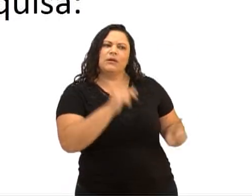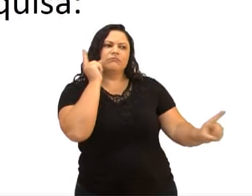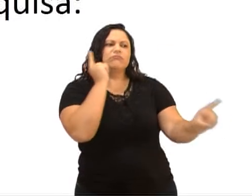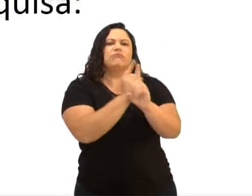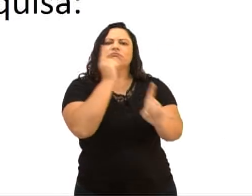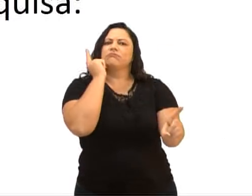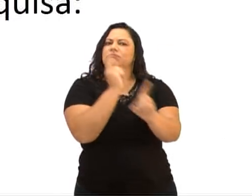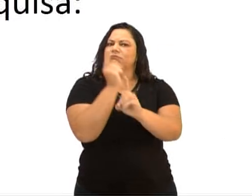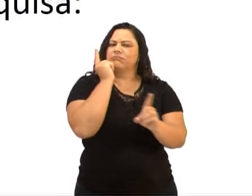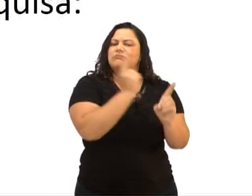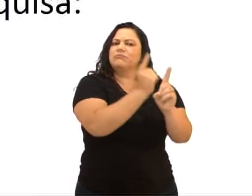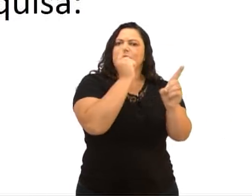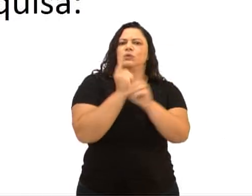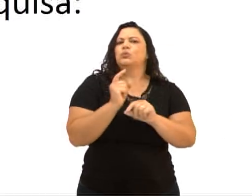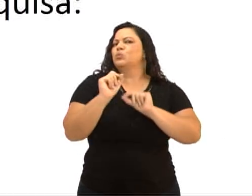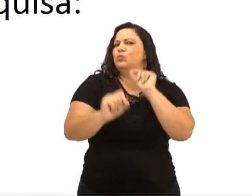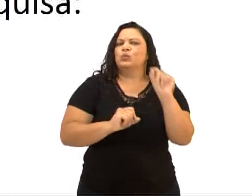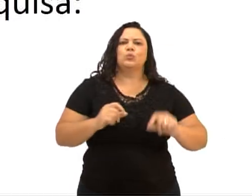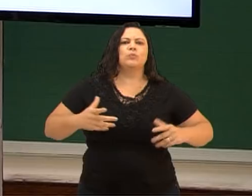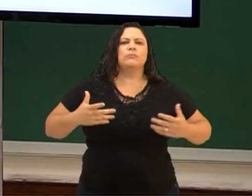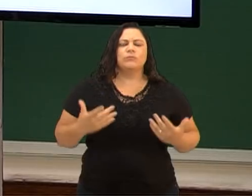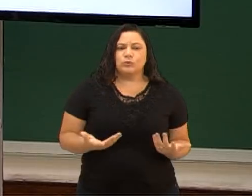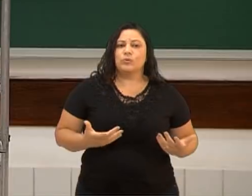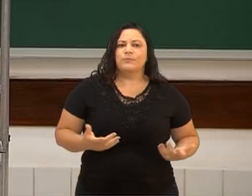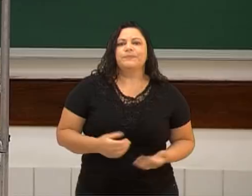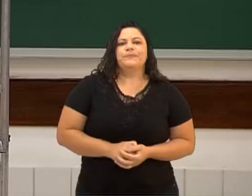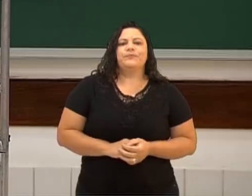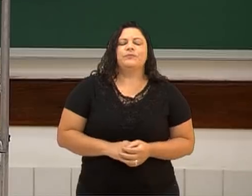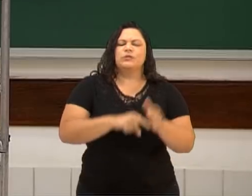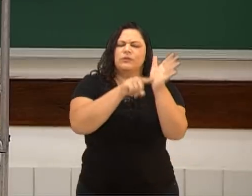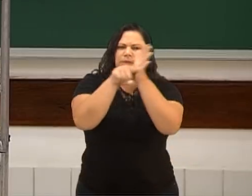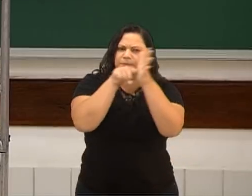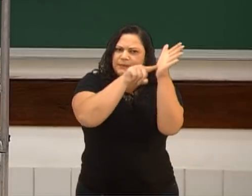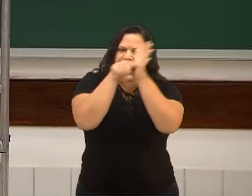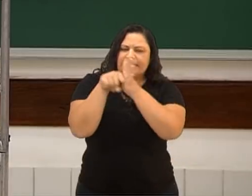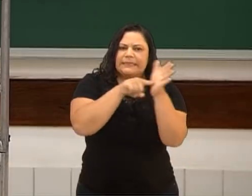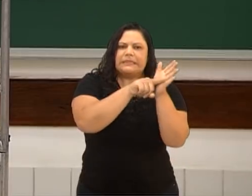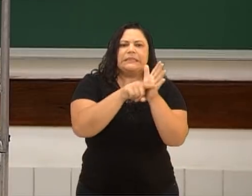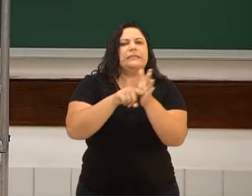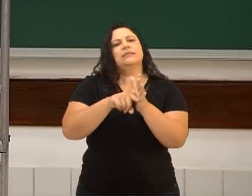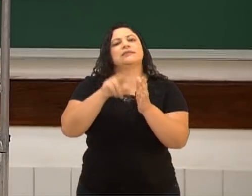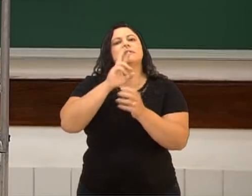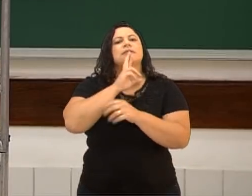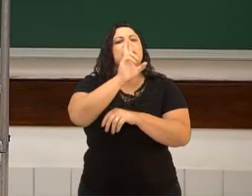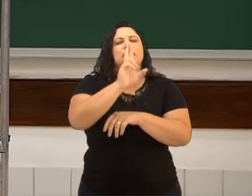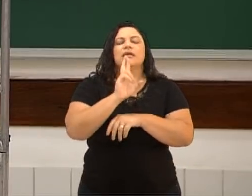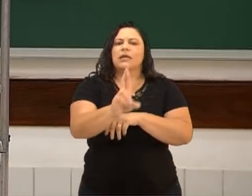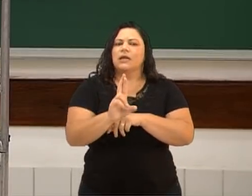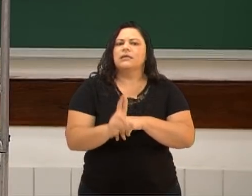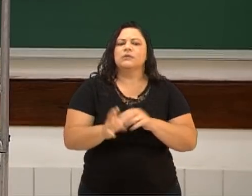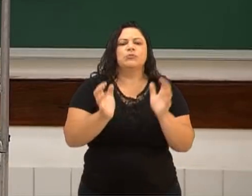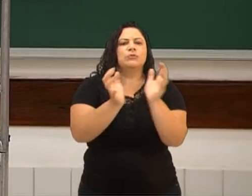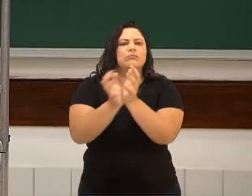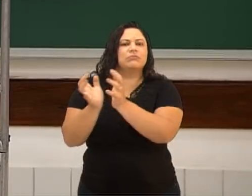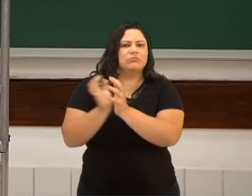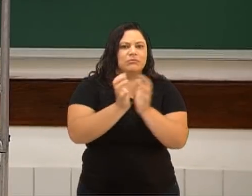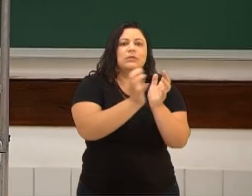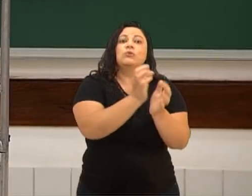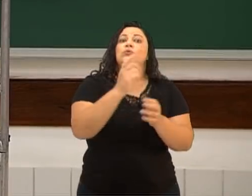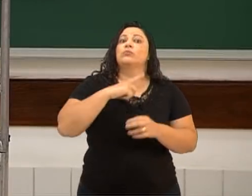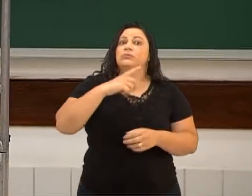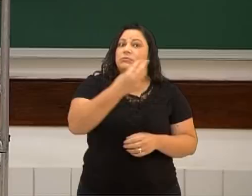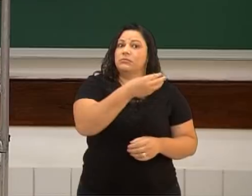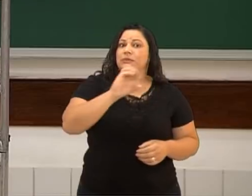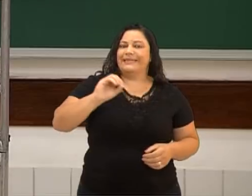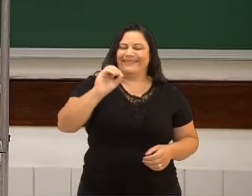encontrou com esse levantamento, ou seja, com essa pesquisa que ela realizou na turma que ela tem 30